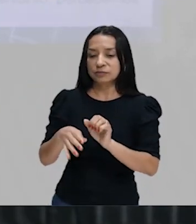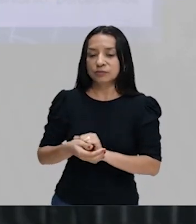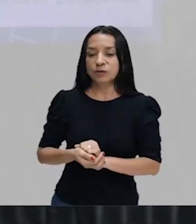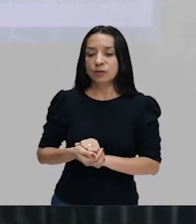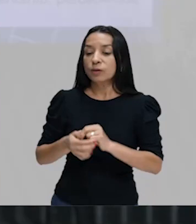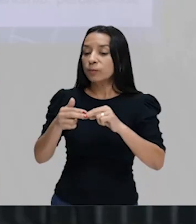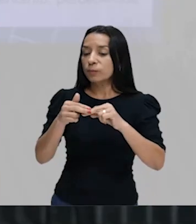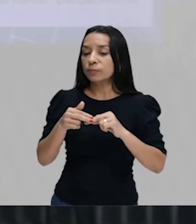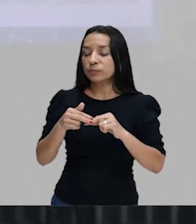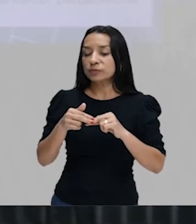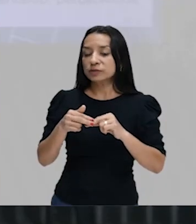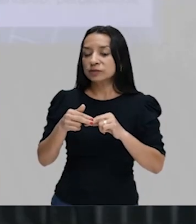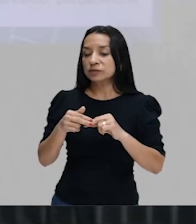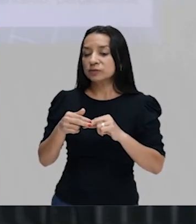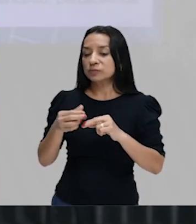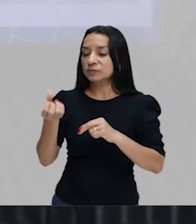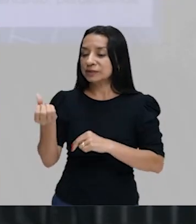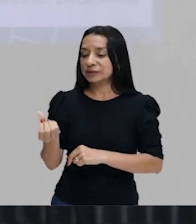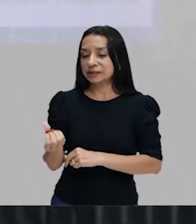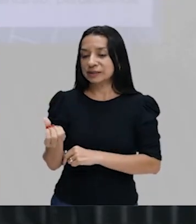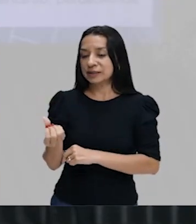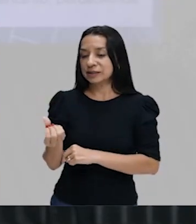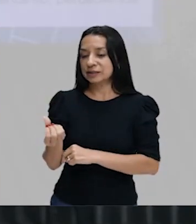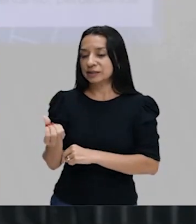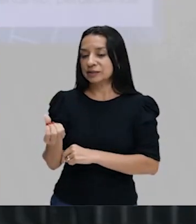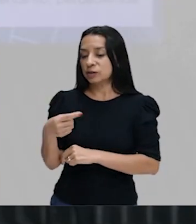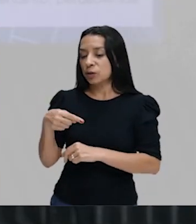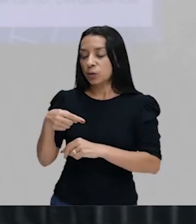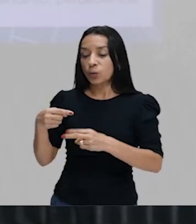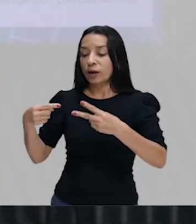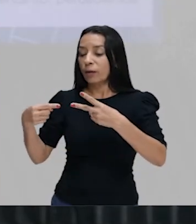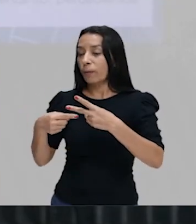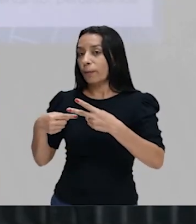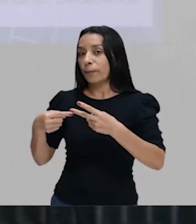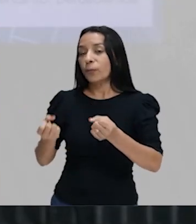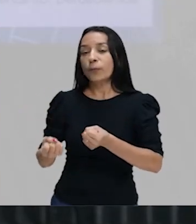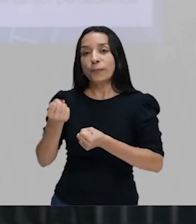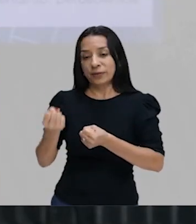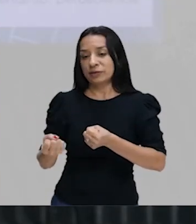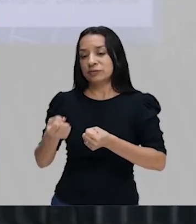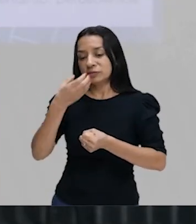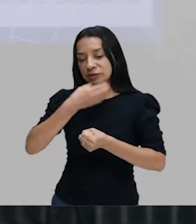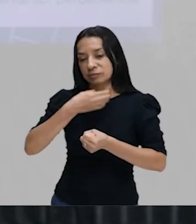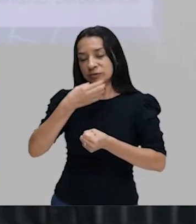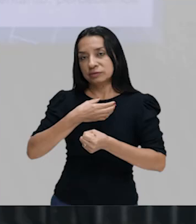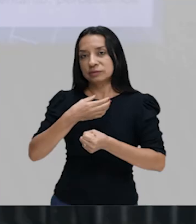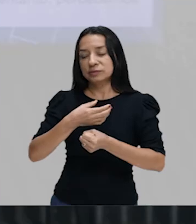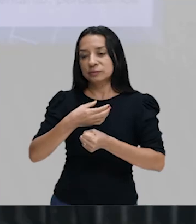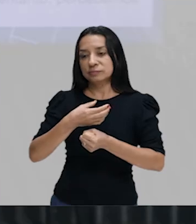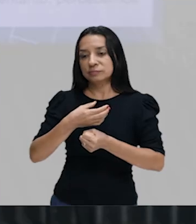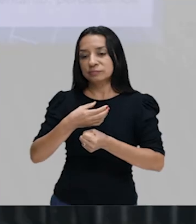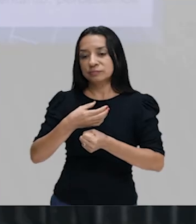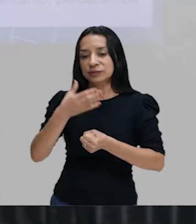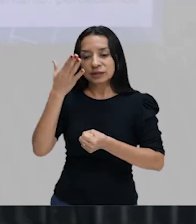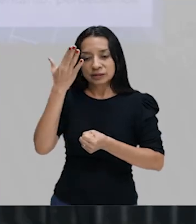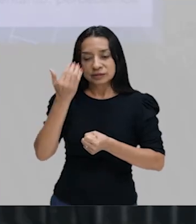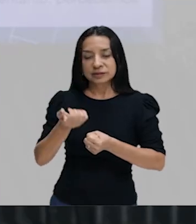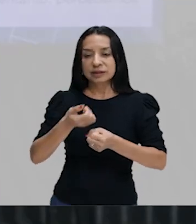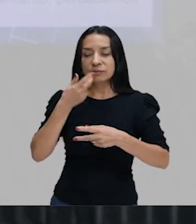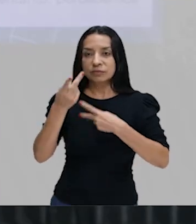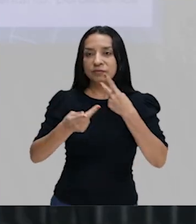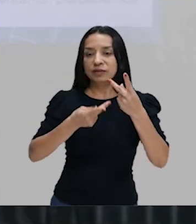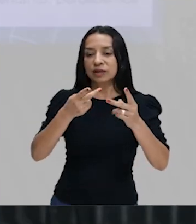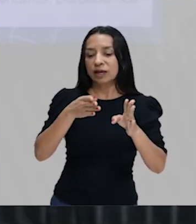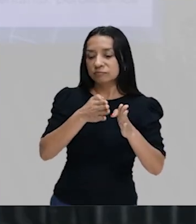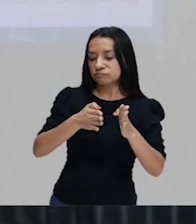então por esse motivo, 6 não é o peso dessas maçãs. Então eu sei dizer entre os